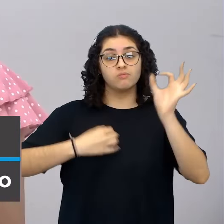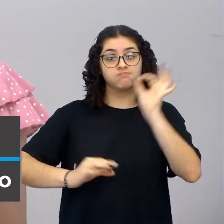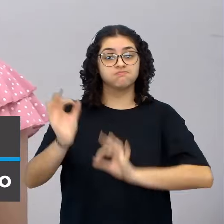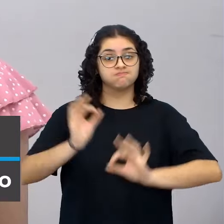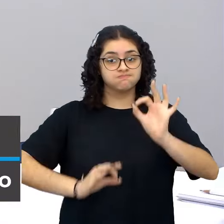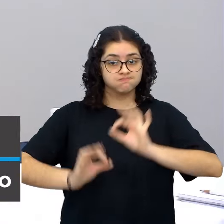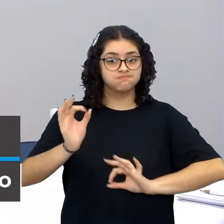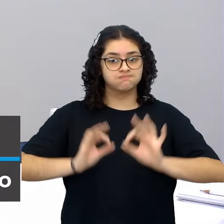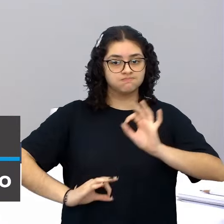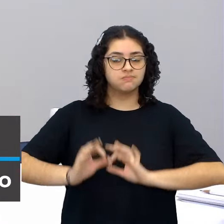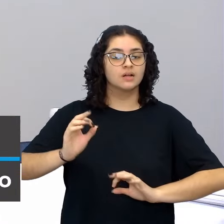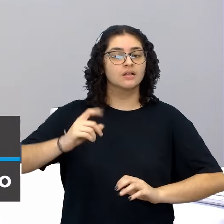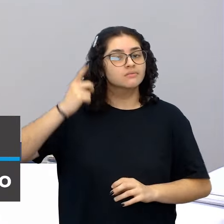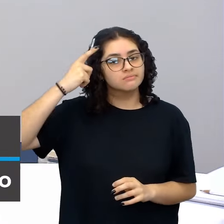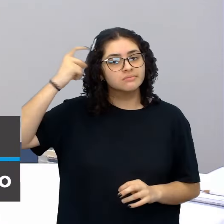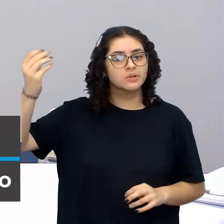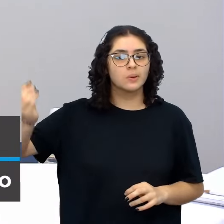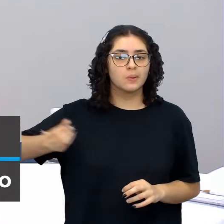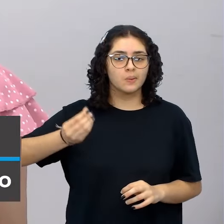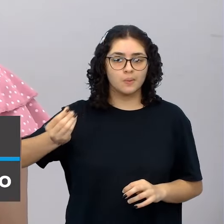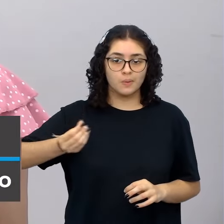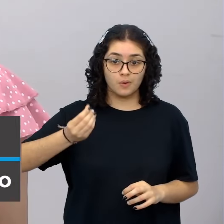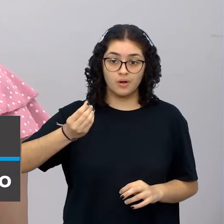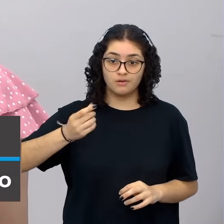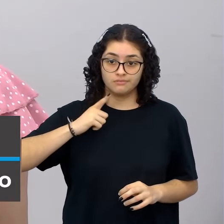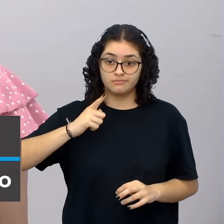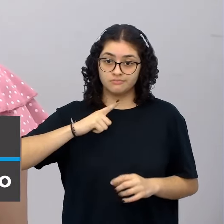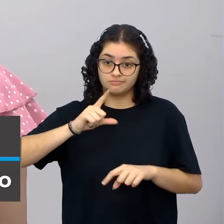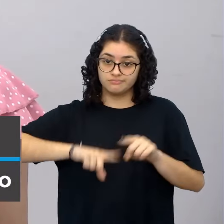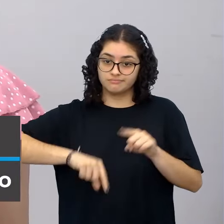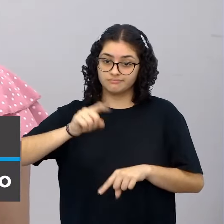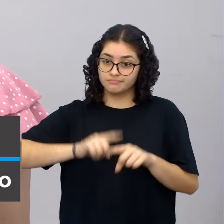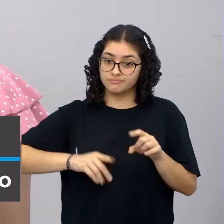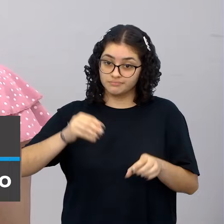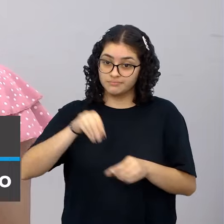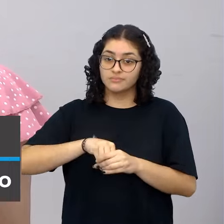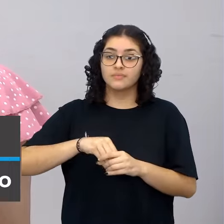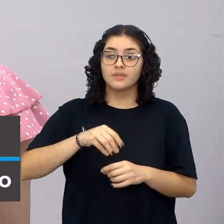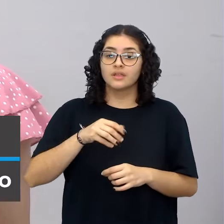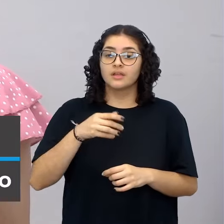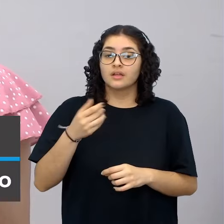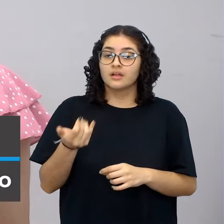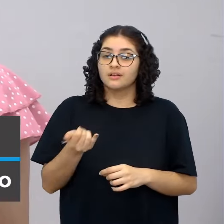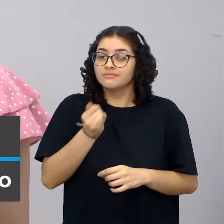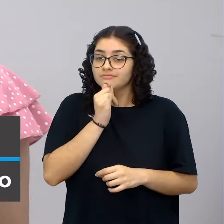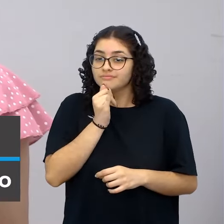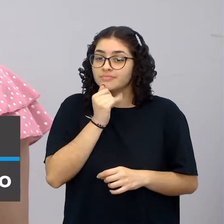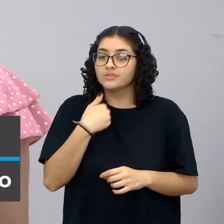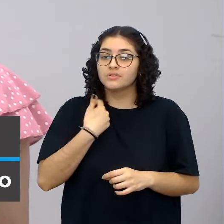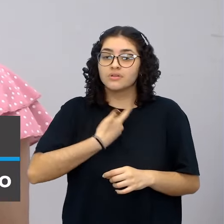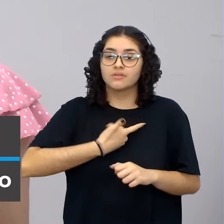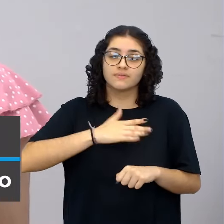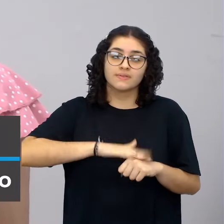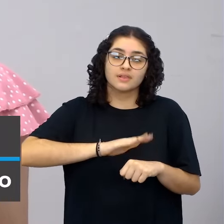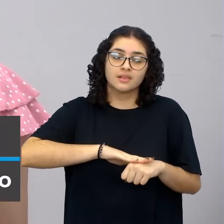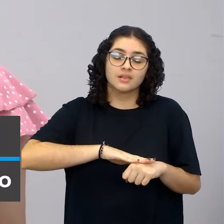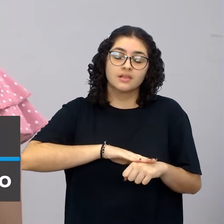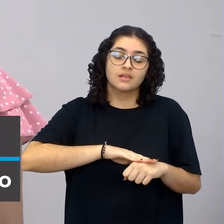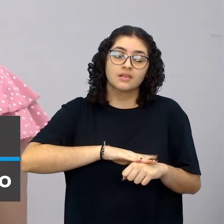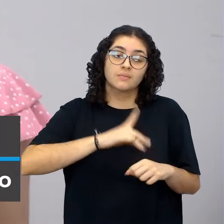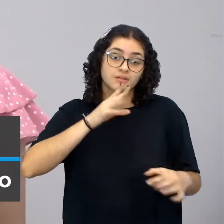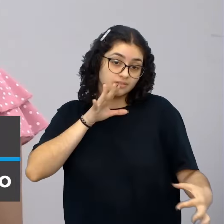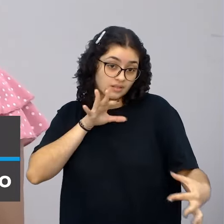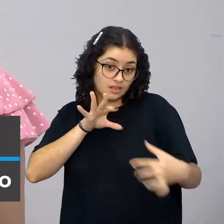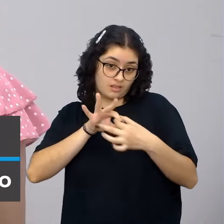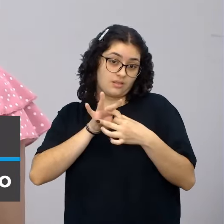a gente começa com essa ideia. Tanto que, por exemplo, tem alguns materiais que a gente fez uma ligação,